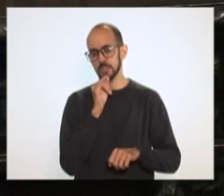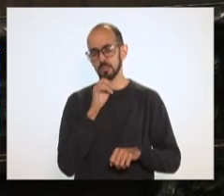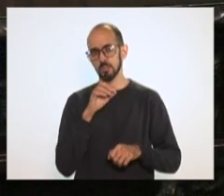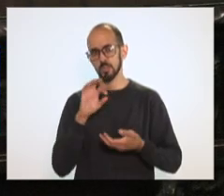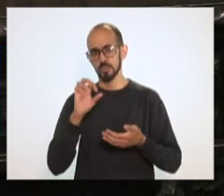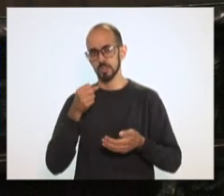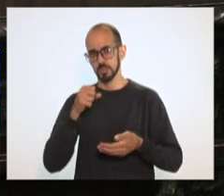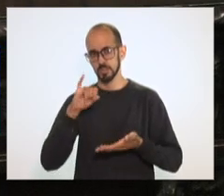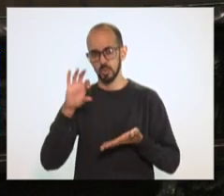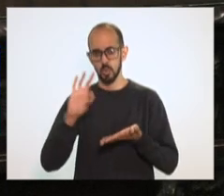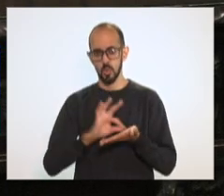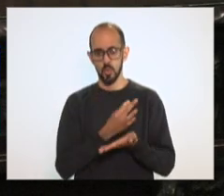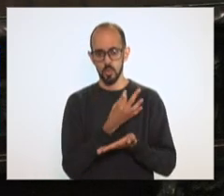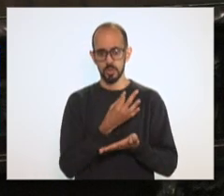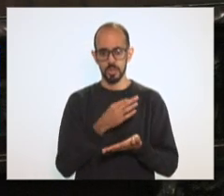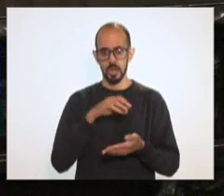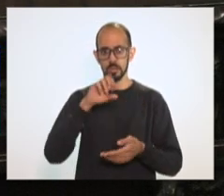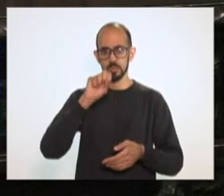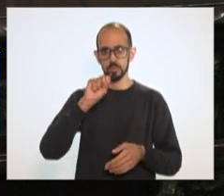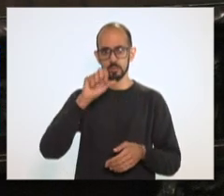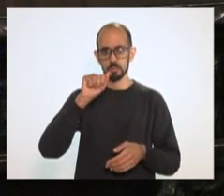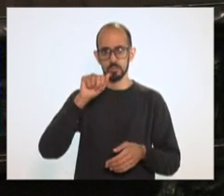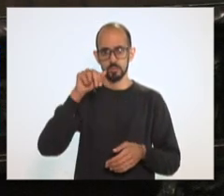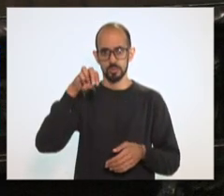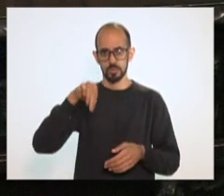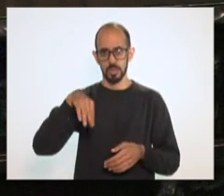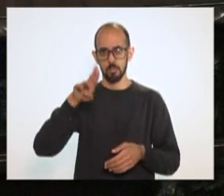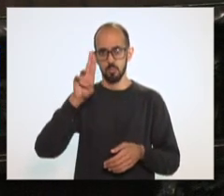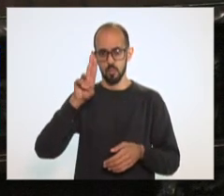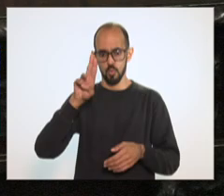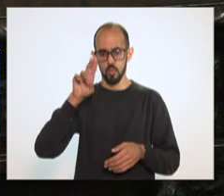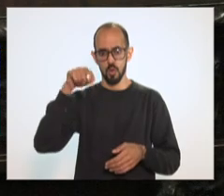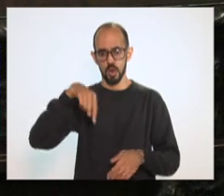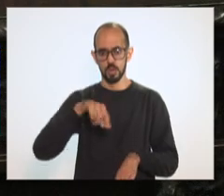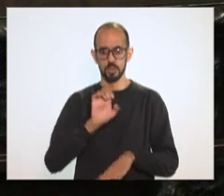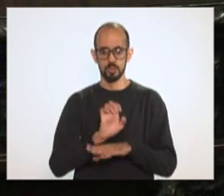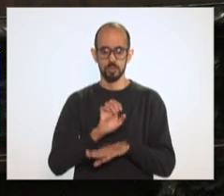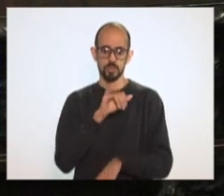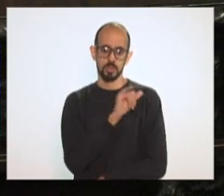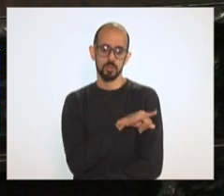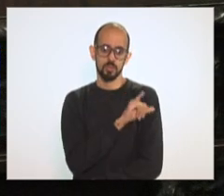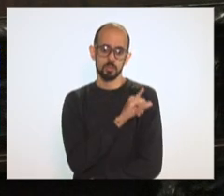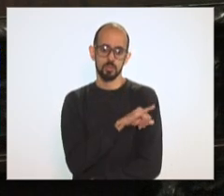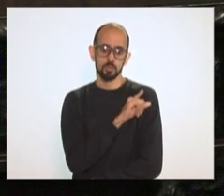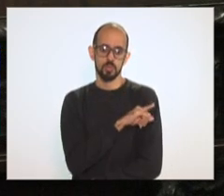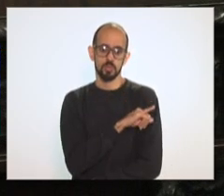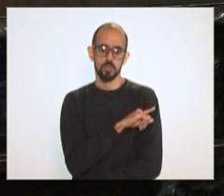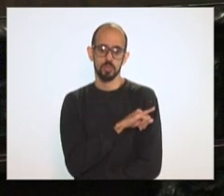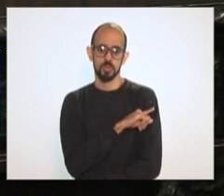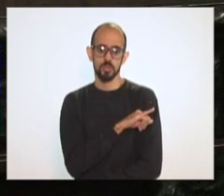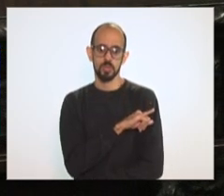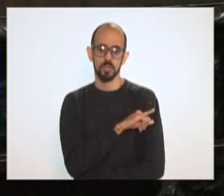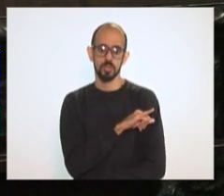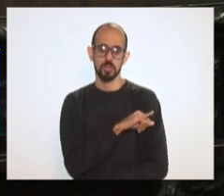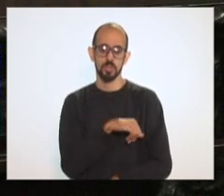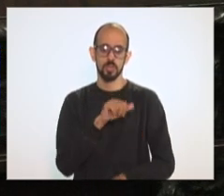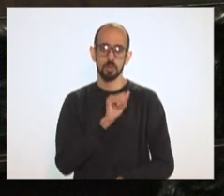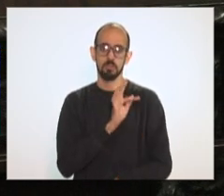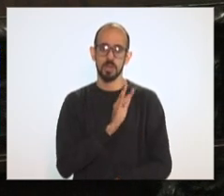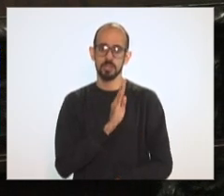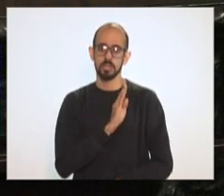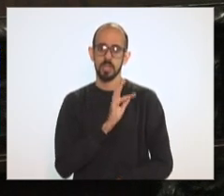e a operação do SAMU aqui no nosso Estado na região metropolitana da Baixada Fluminense